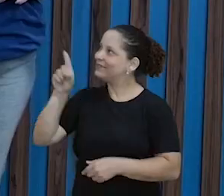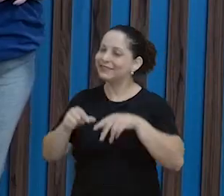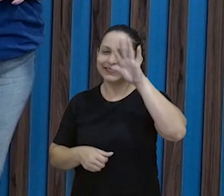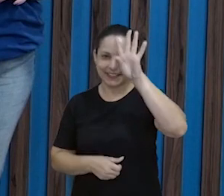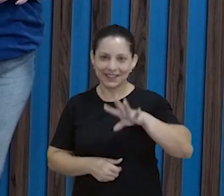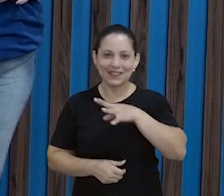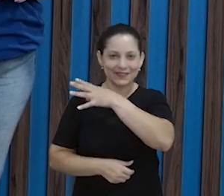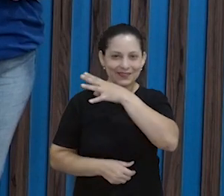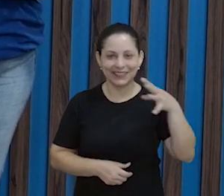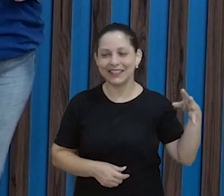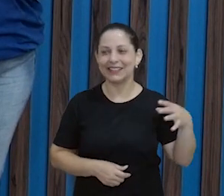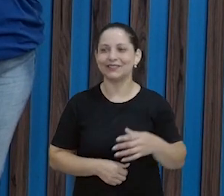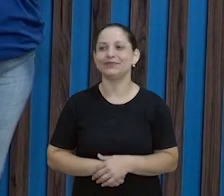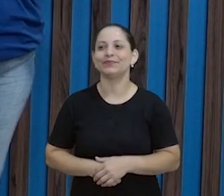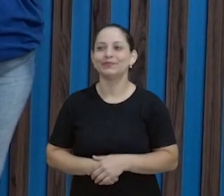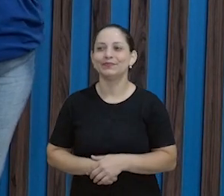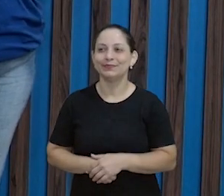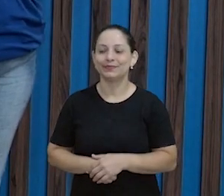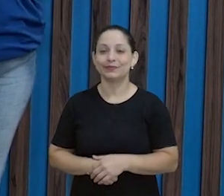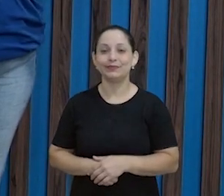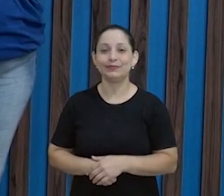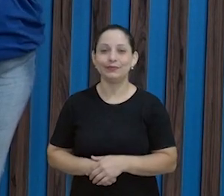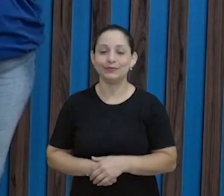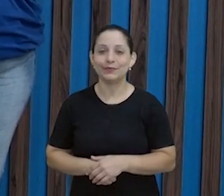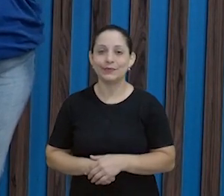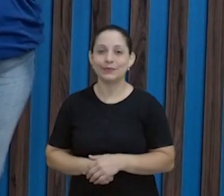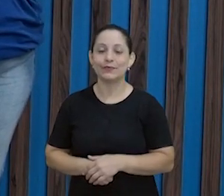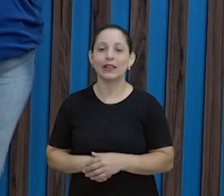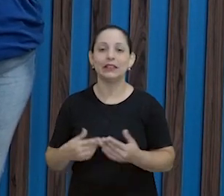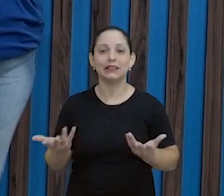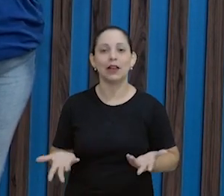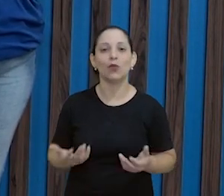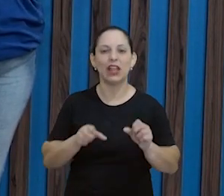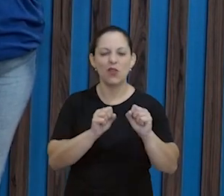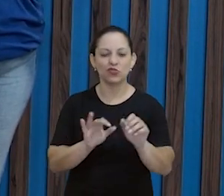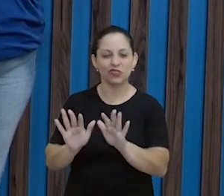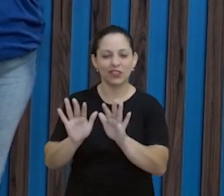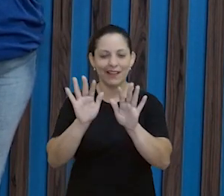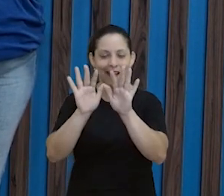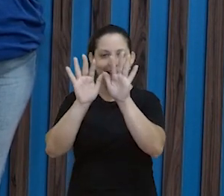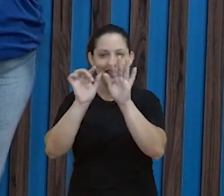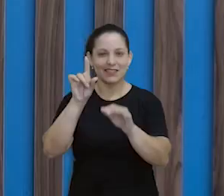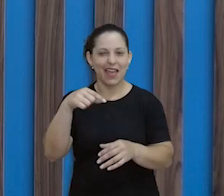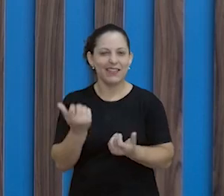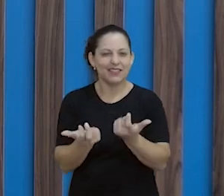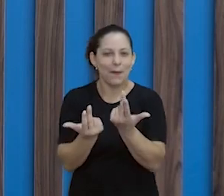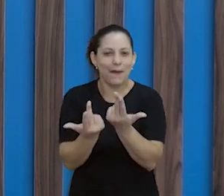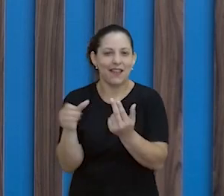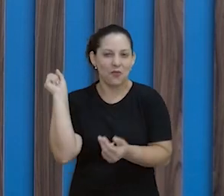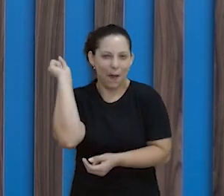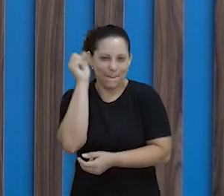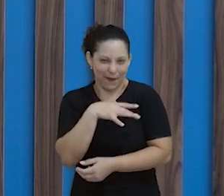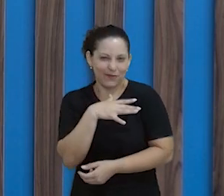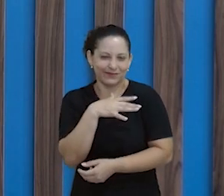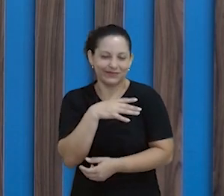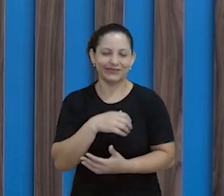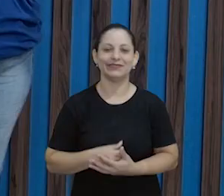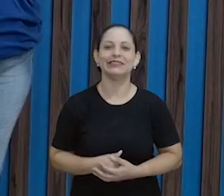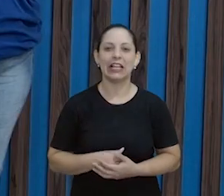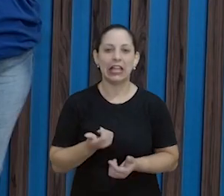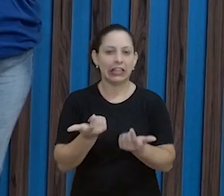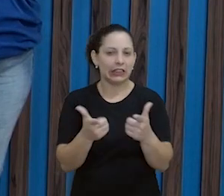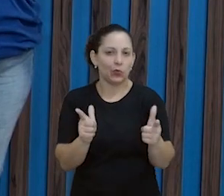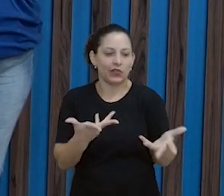É isso, professora. Então, os gases nobres é como se eles fossem os rebeldes ali da tabela, né, professora? Também. Pois é, não interage